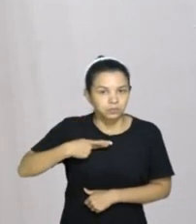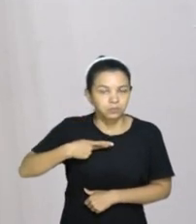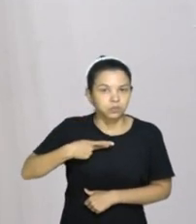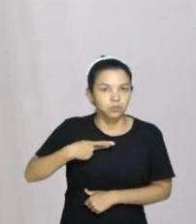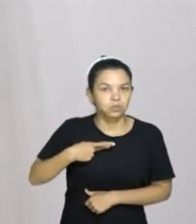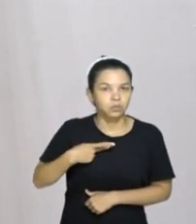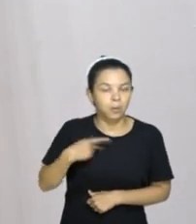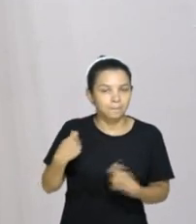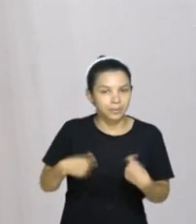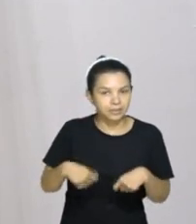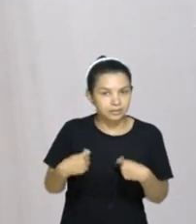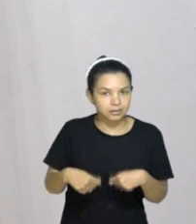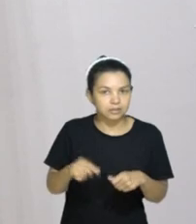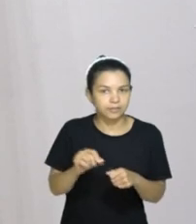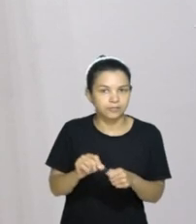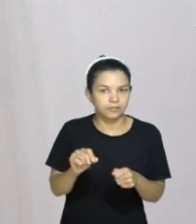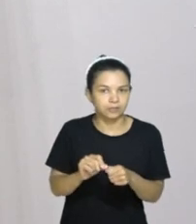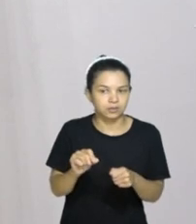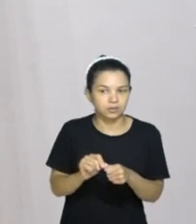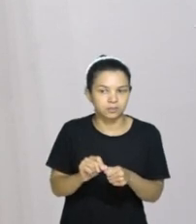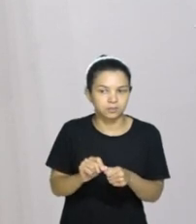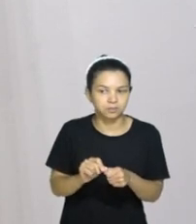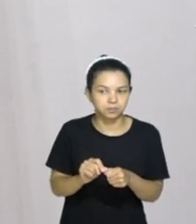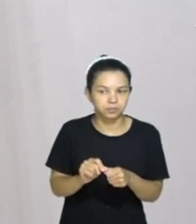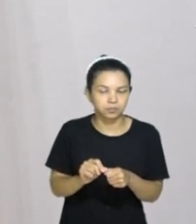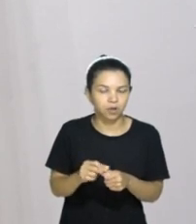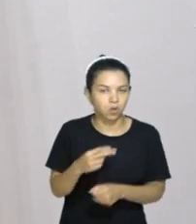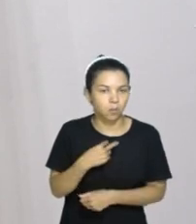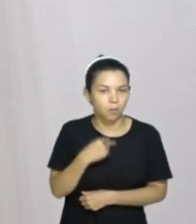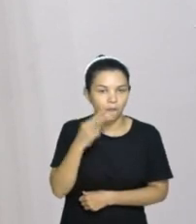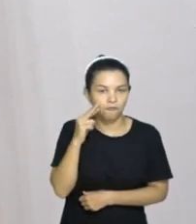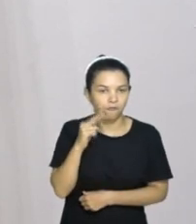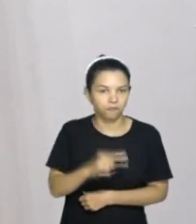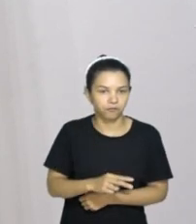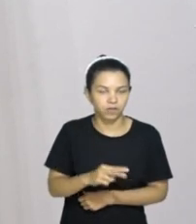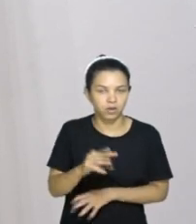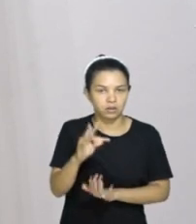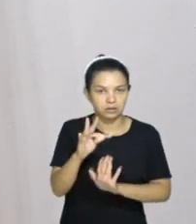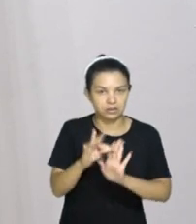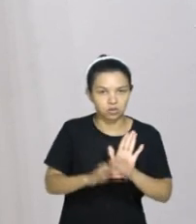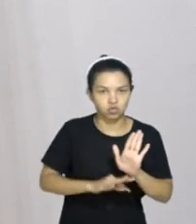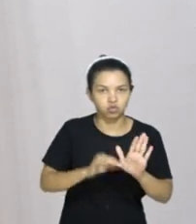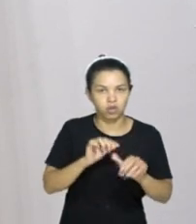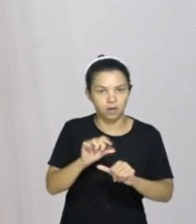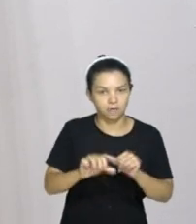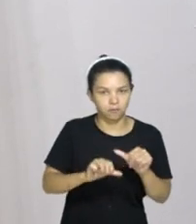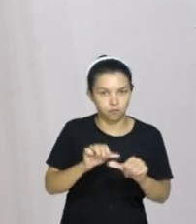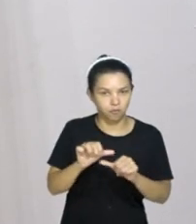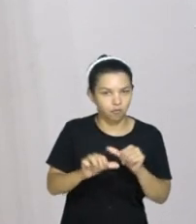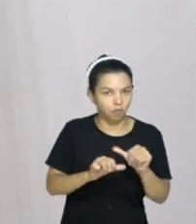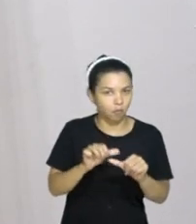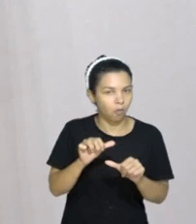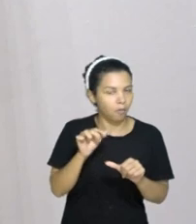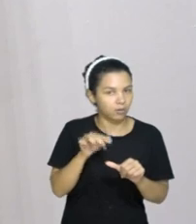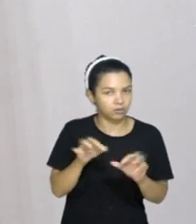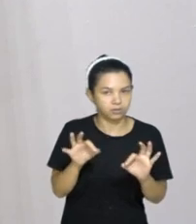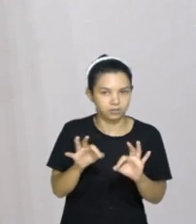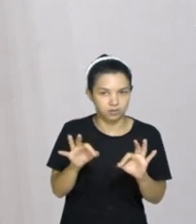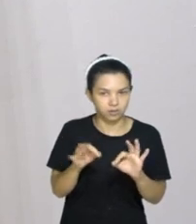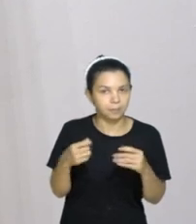que precisam ser feitas e que não se pode ver no texto da reforma essas observações